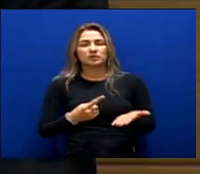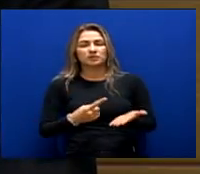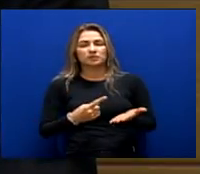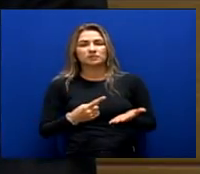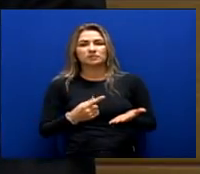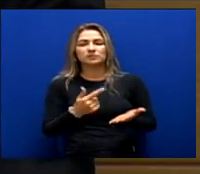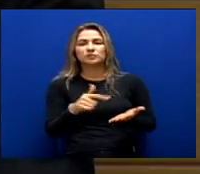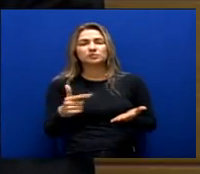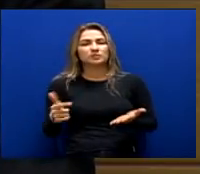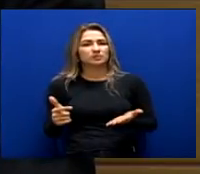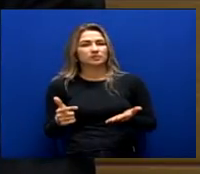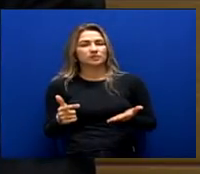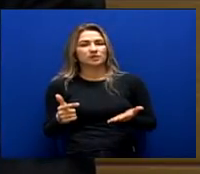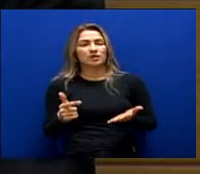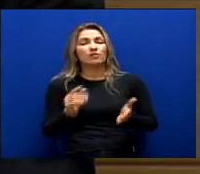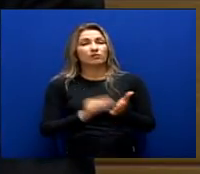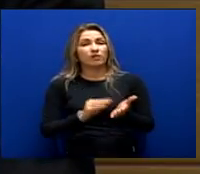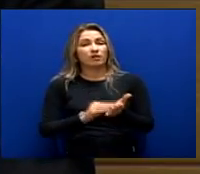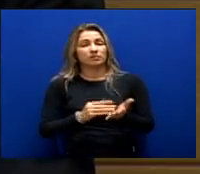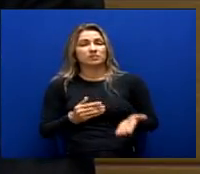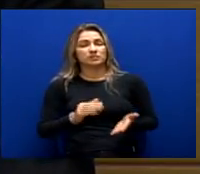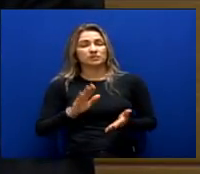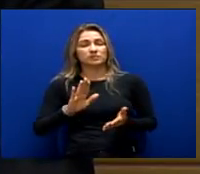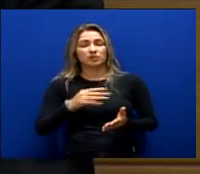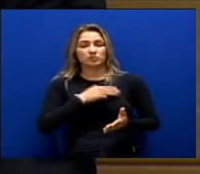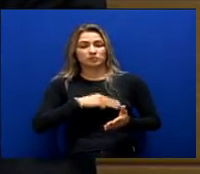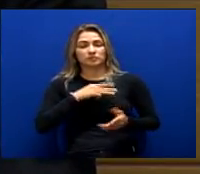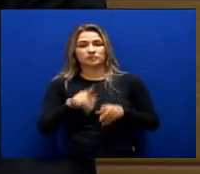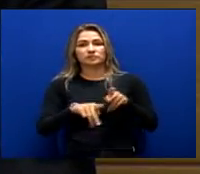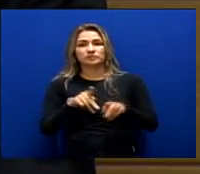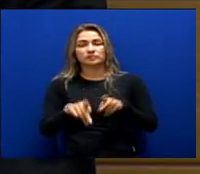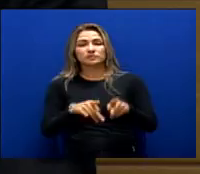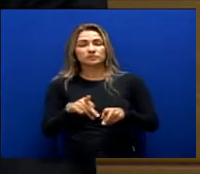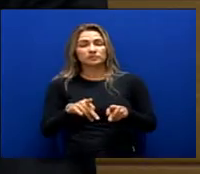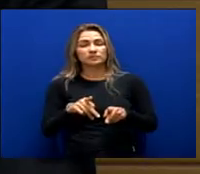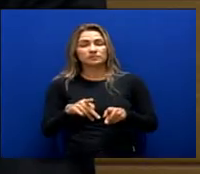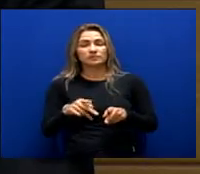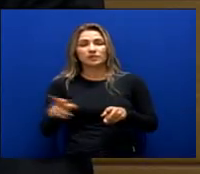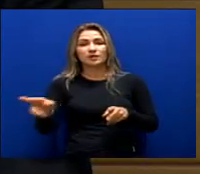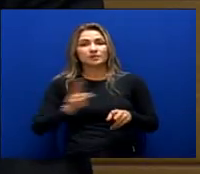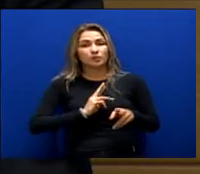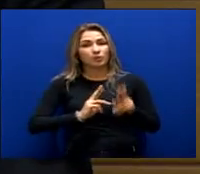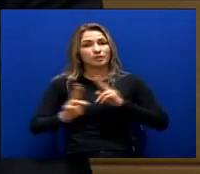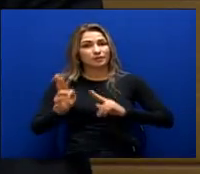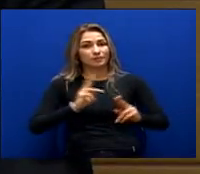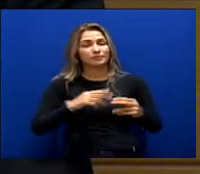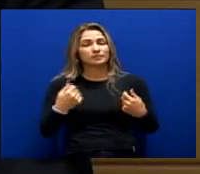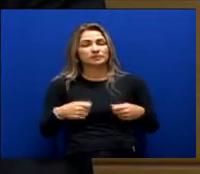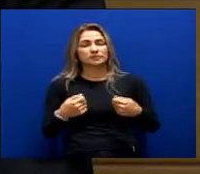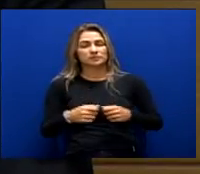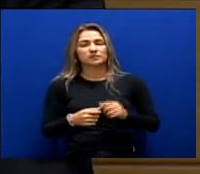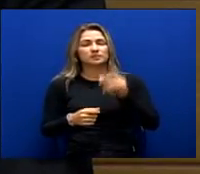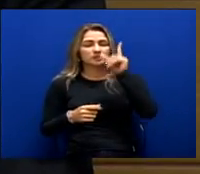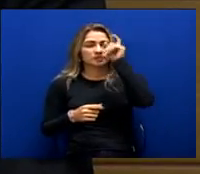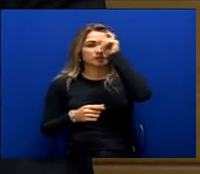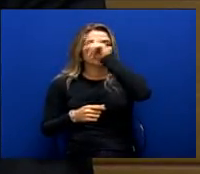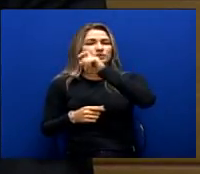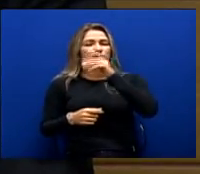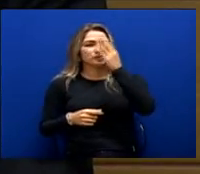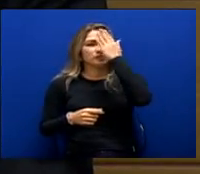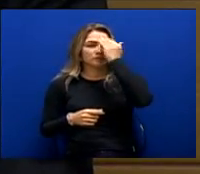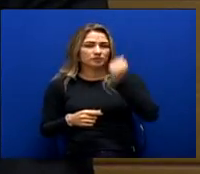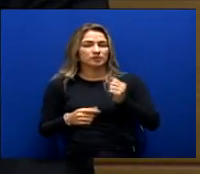adequados e enfim eu sei que é um desafio enorme e construir